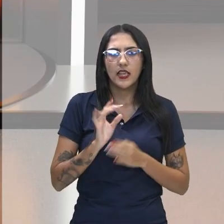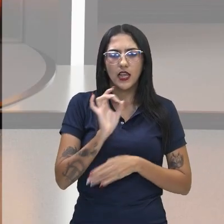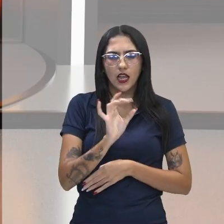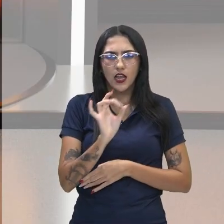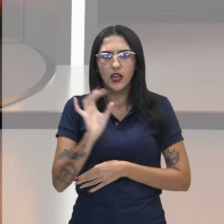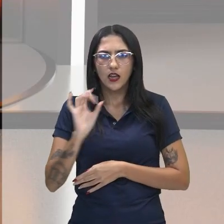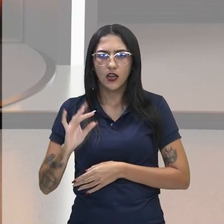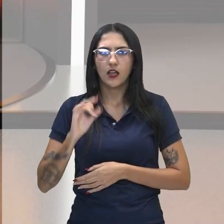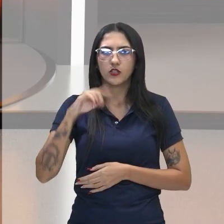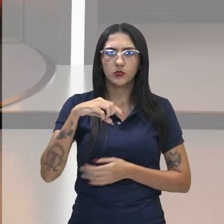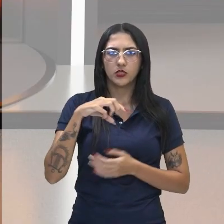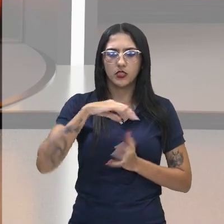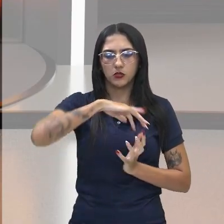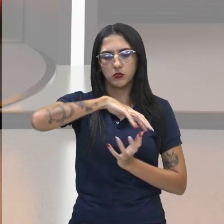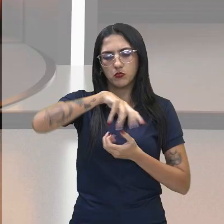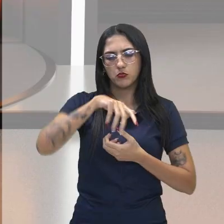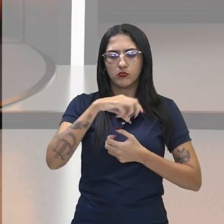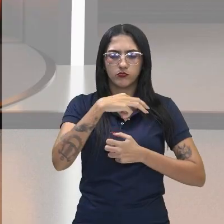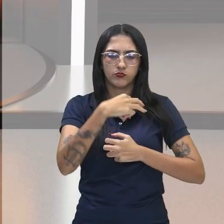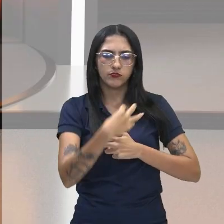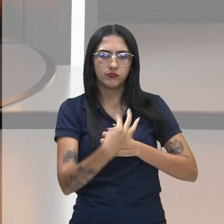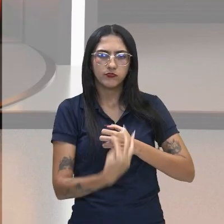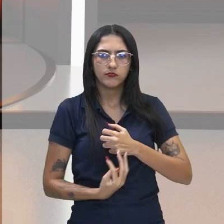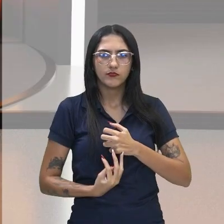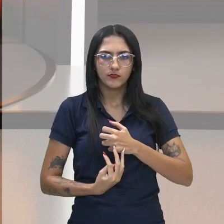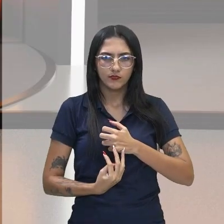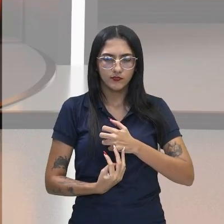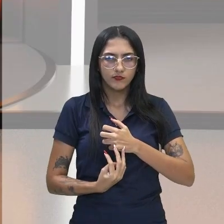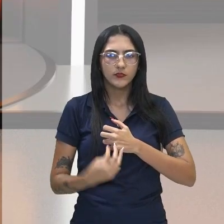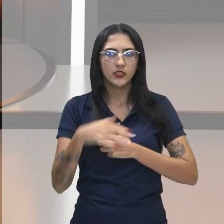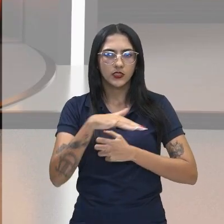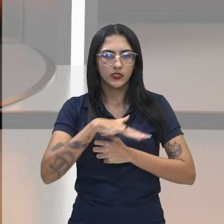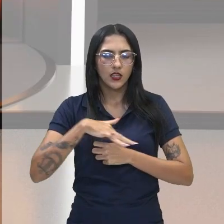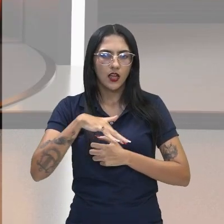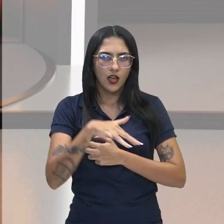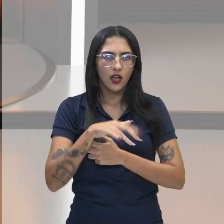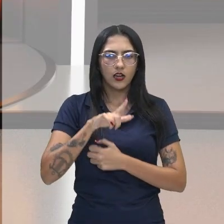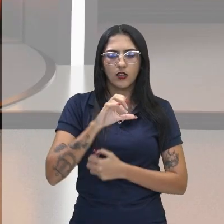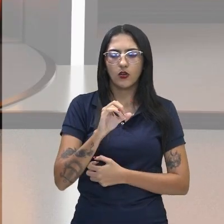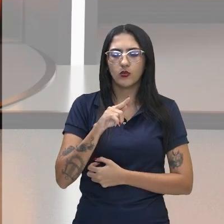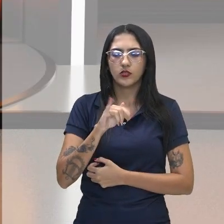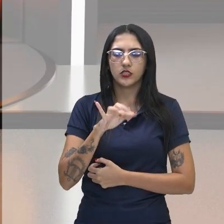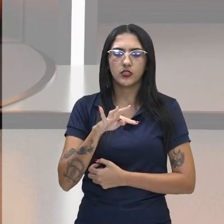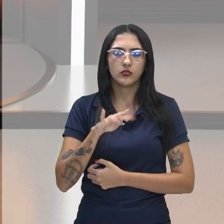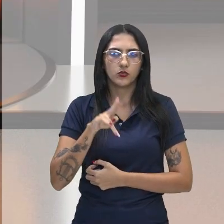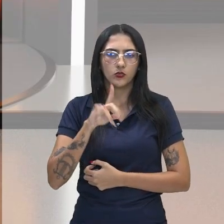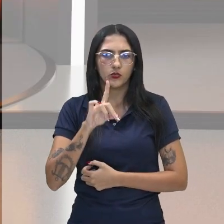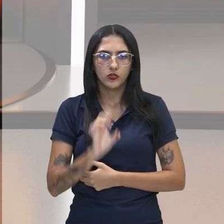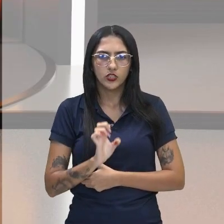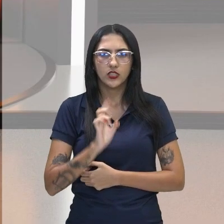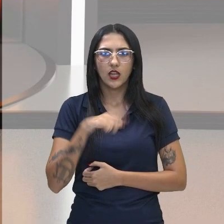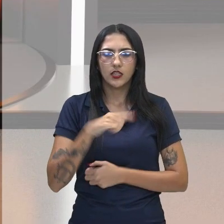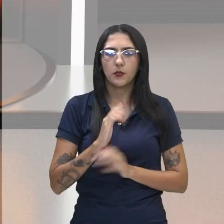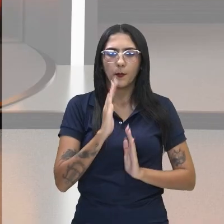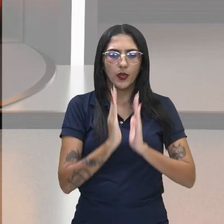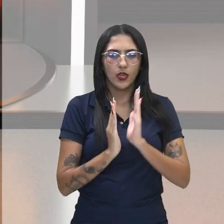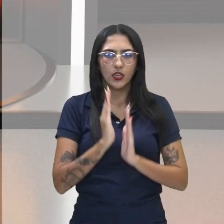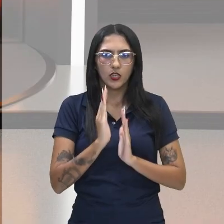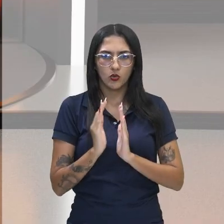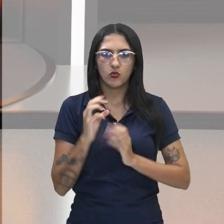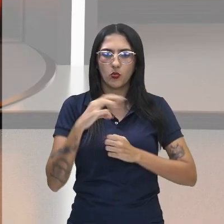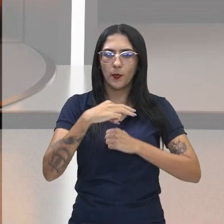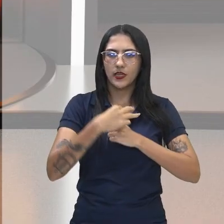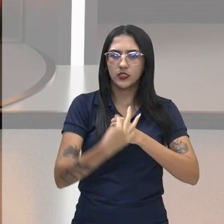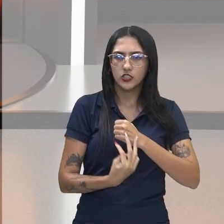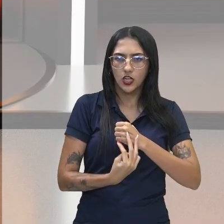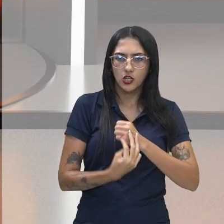dessas faixas, dessa mudança longitudinal, dessa mudança dessas faixas entre um meridiano e